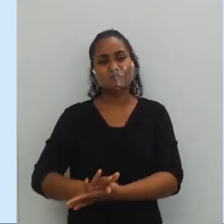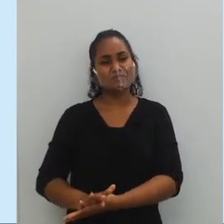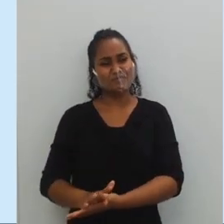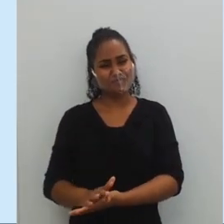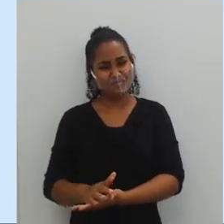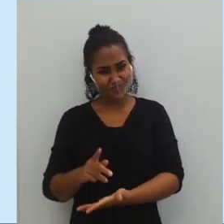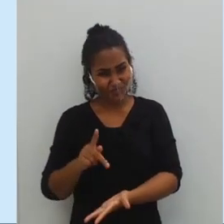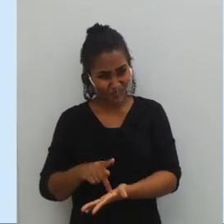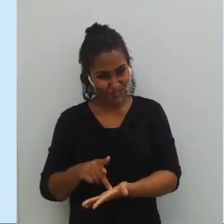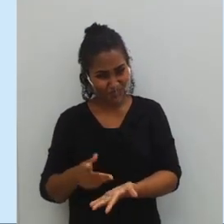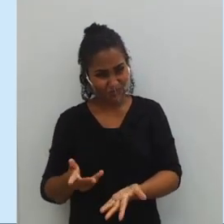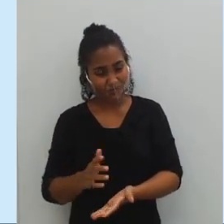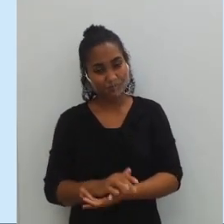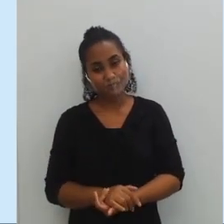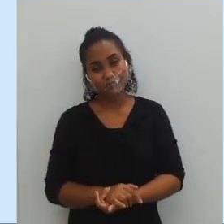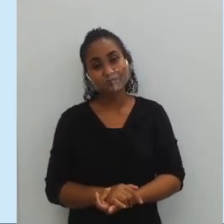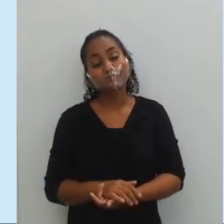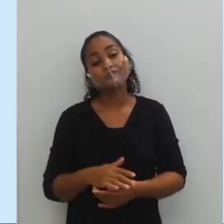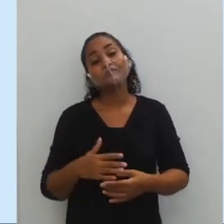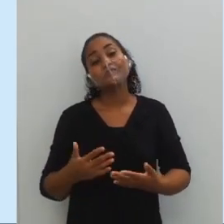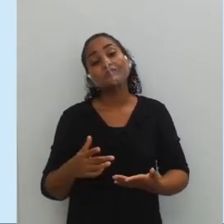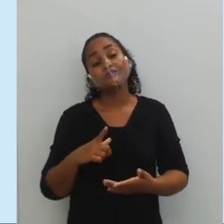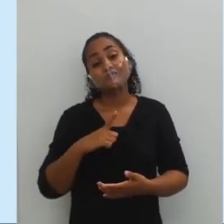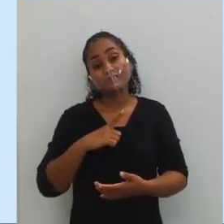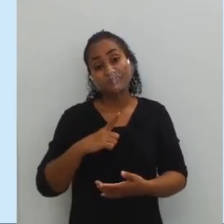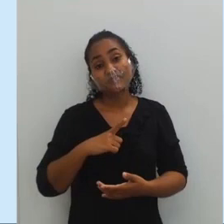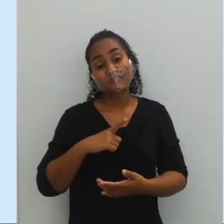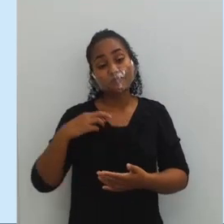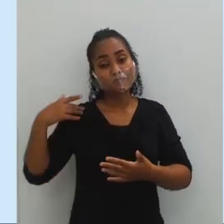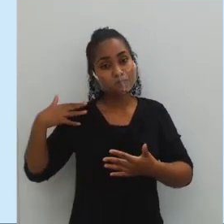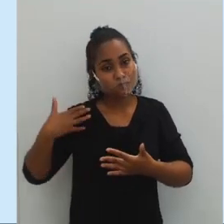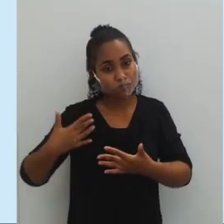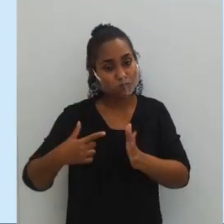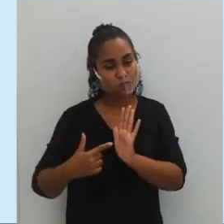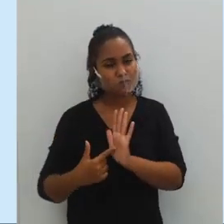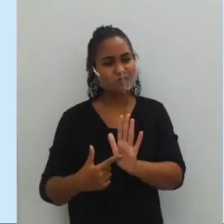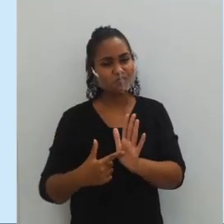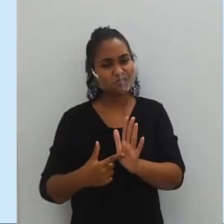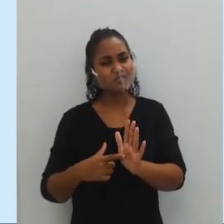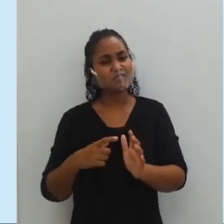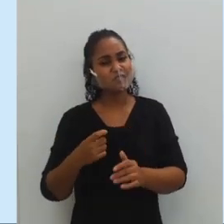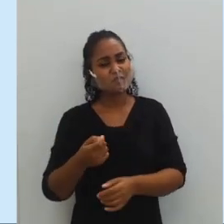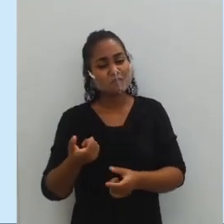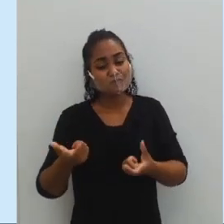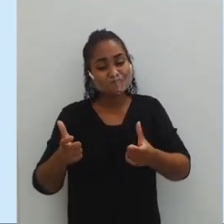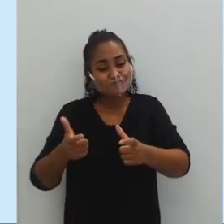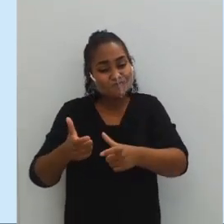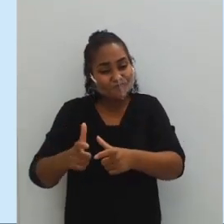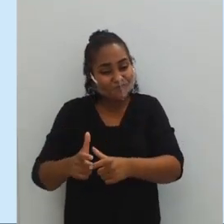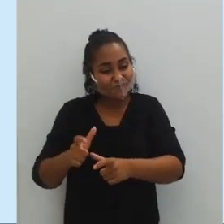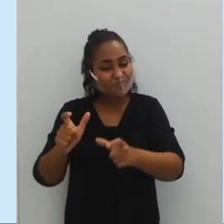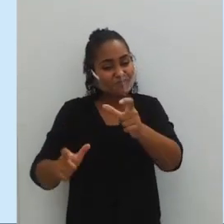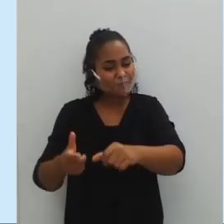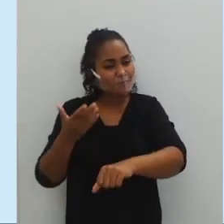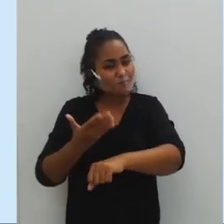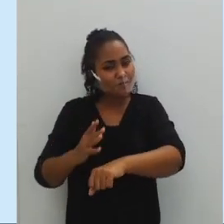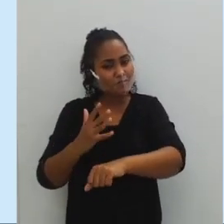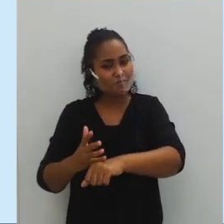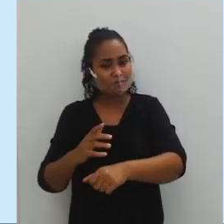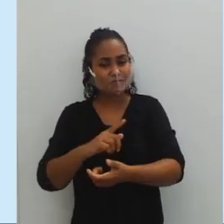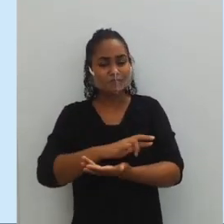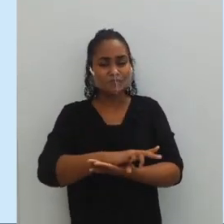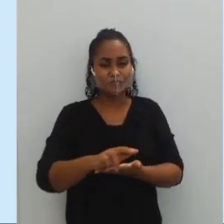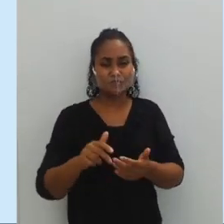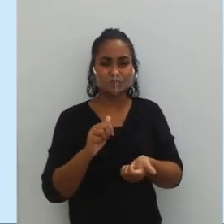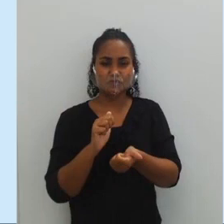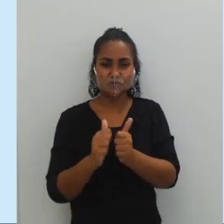não existe. Será mesmo? Então, na realidade, é um fato histórico Existem poucas mulheres praticando vários